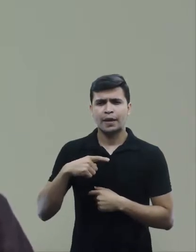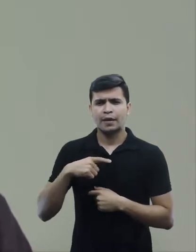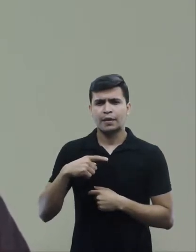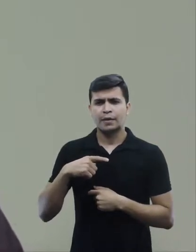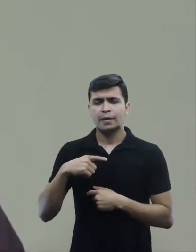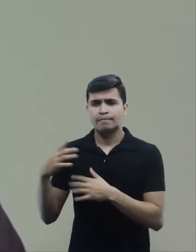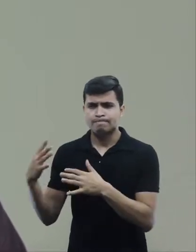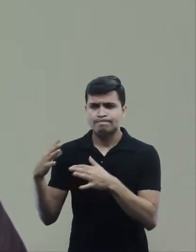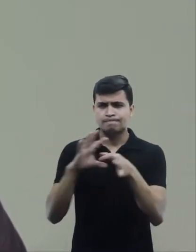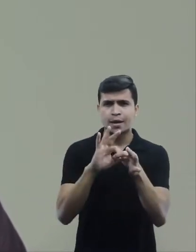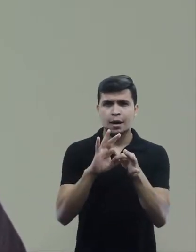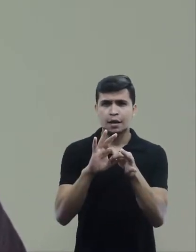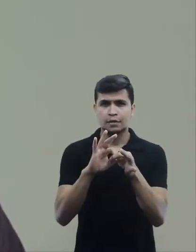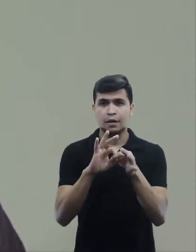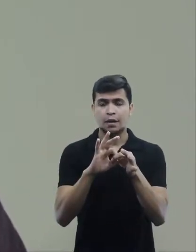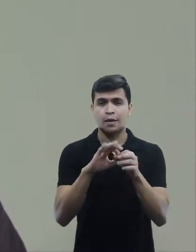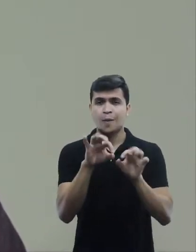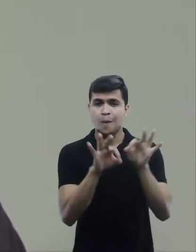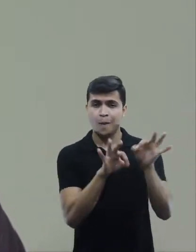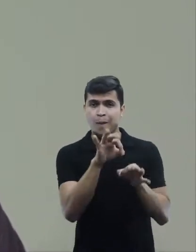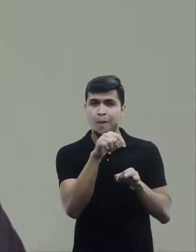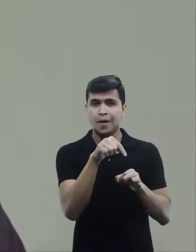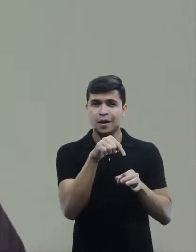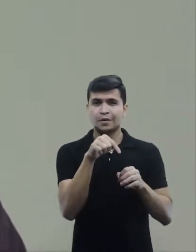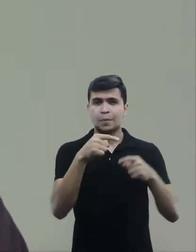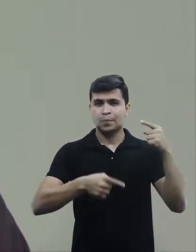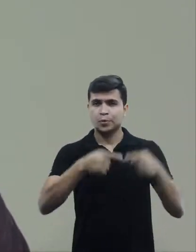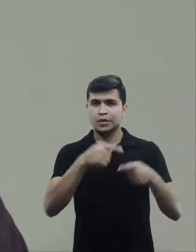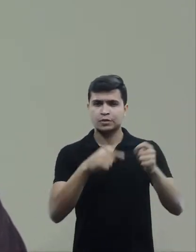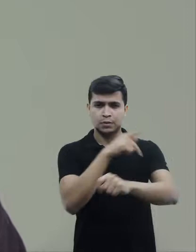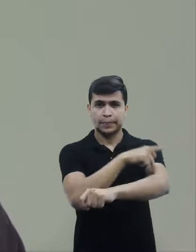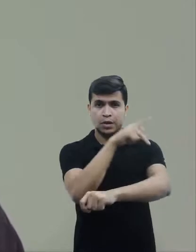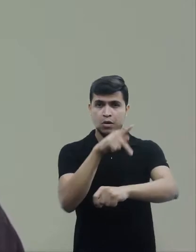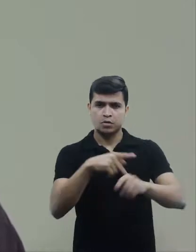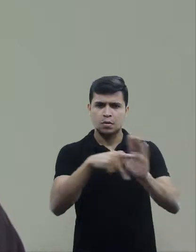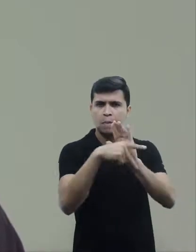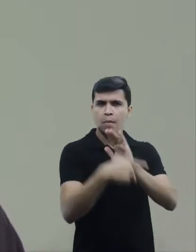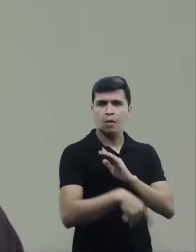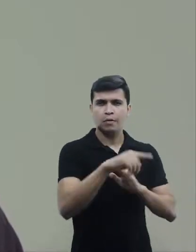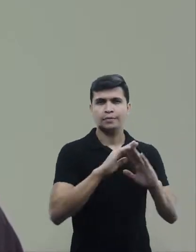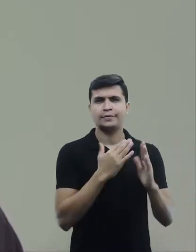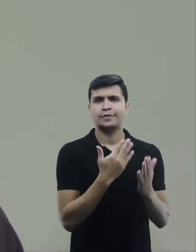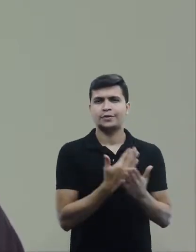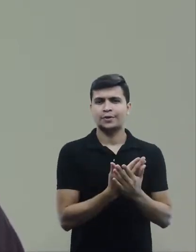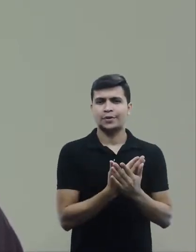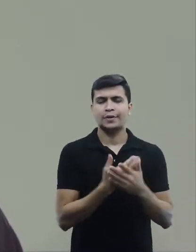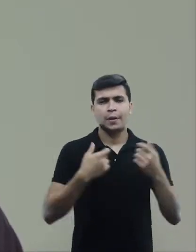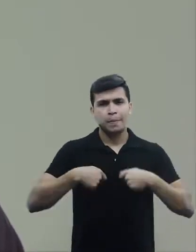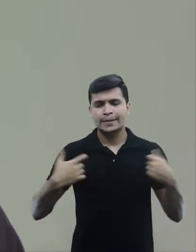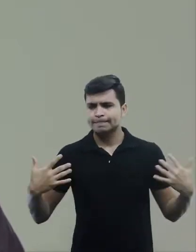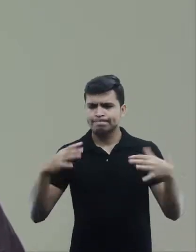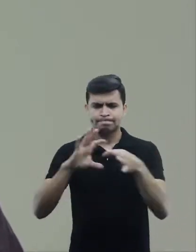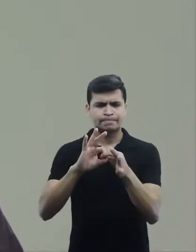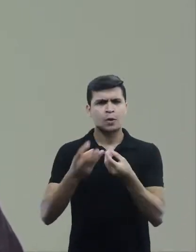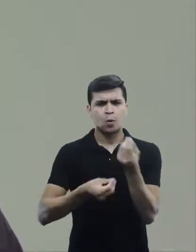articuladas com o plano político-pedagógico da escola e que essa deve possuir uma organização própria sobre